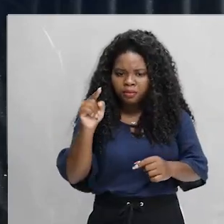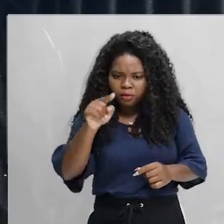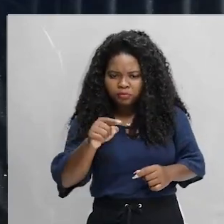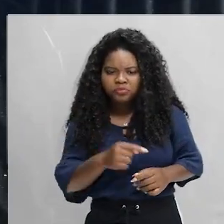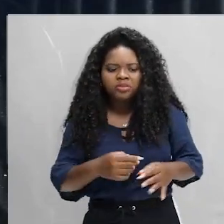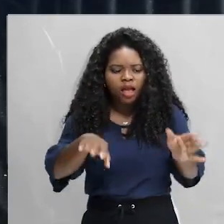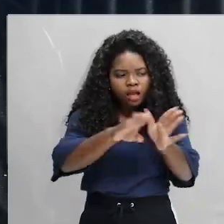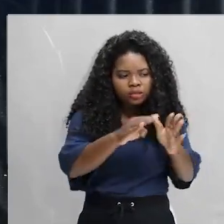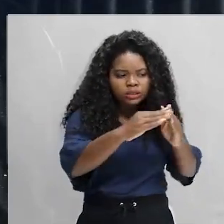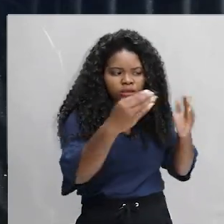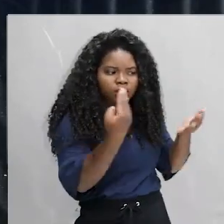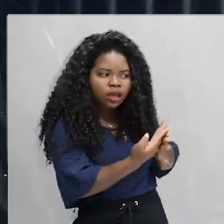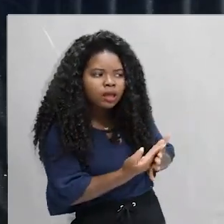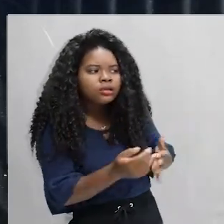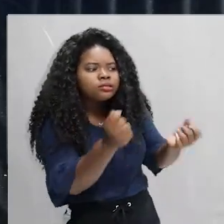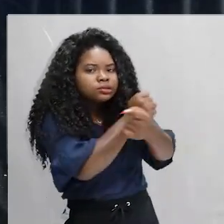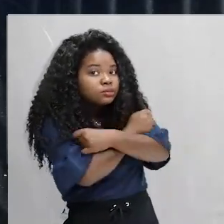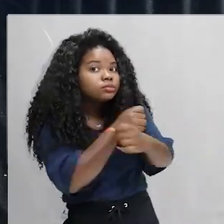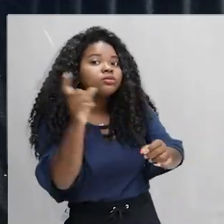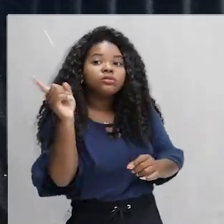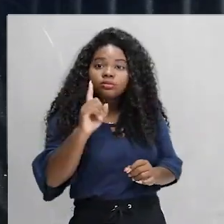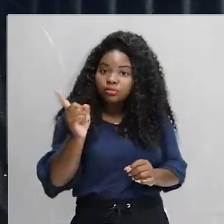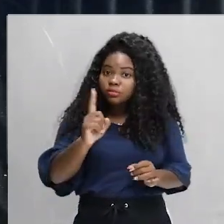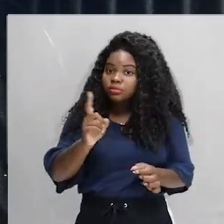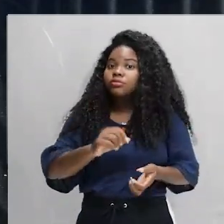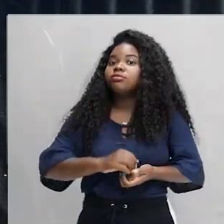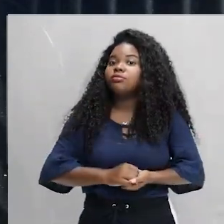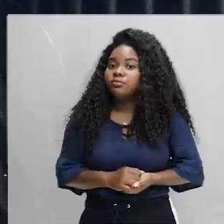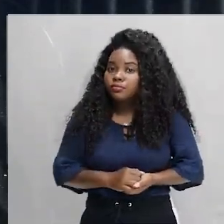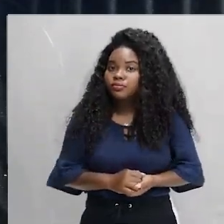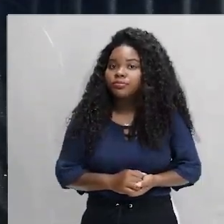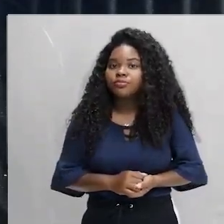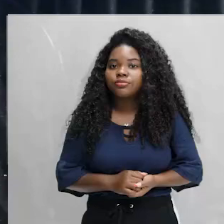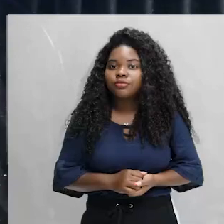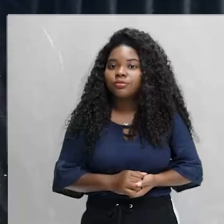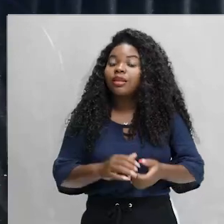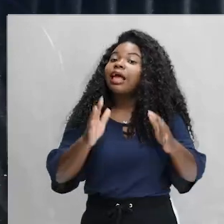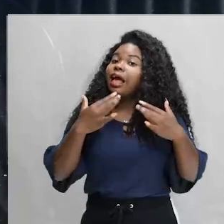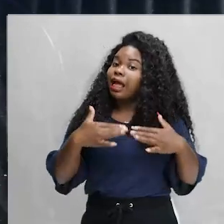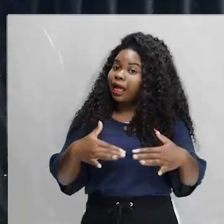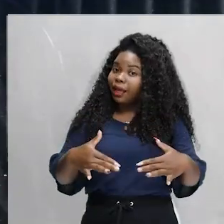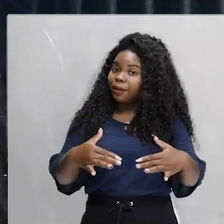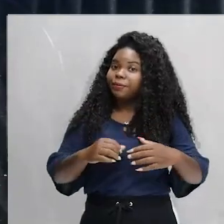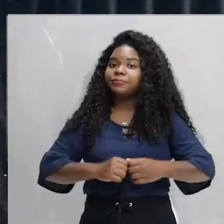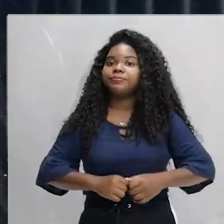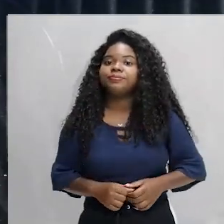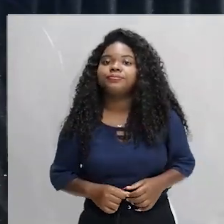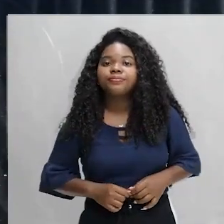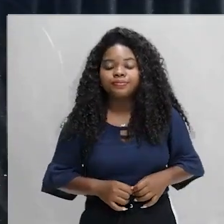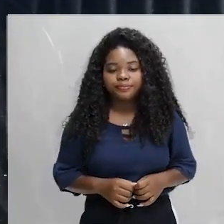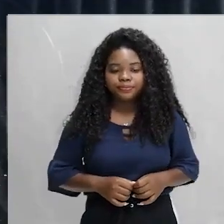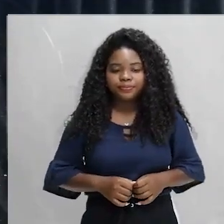lá na escola amanhã e se abraçando, não. Ainda não deu o tempo, né? Já calma aí, tá?